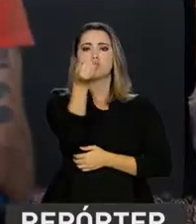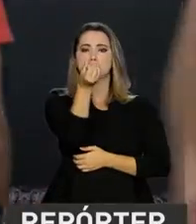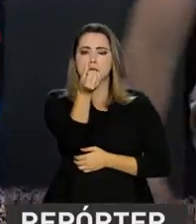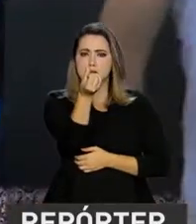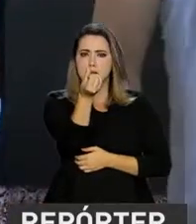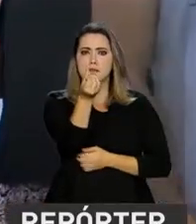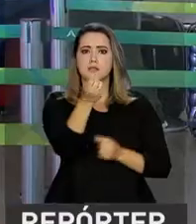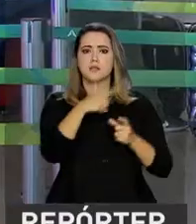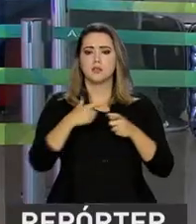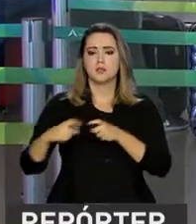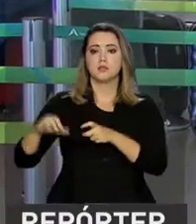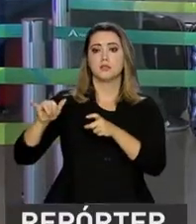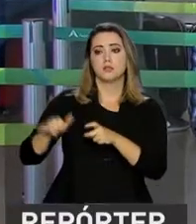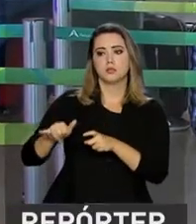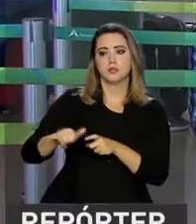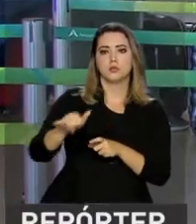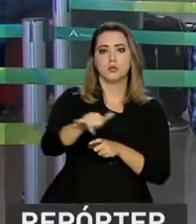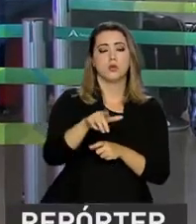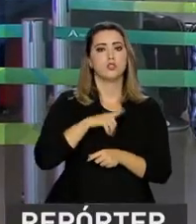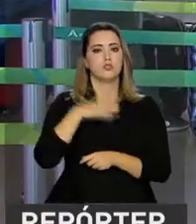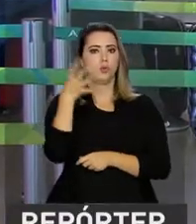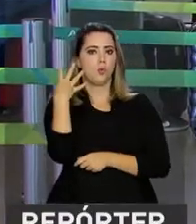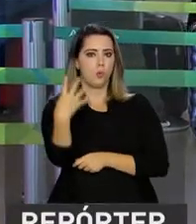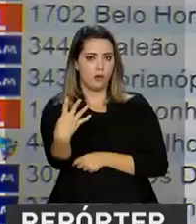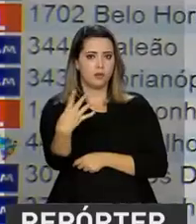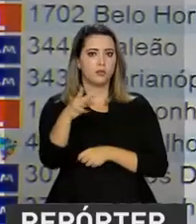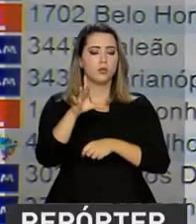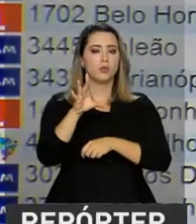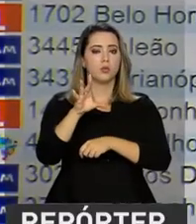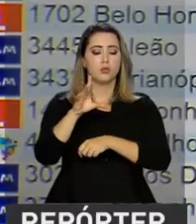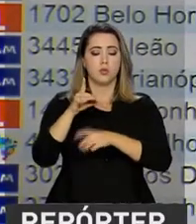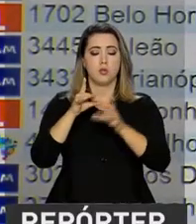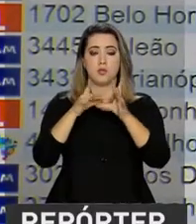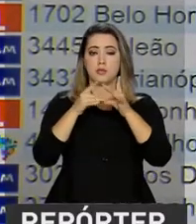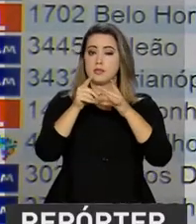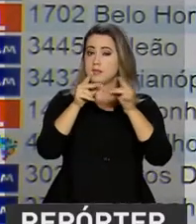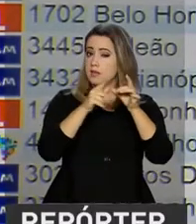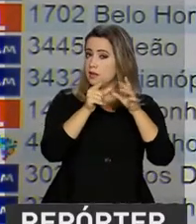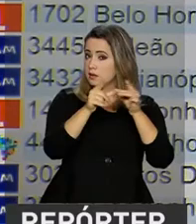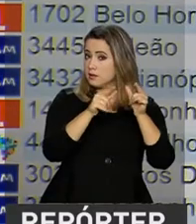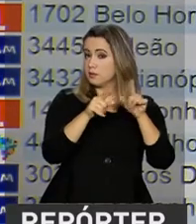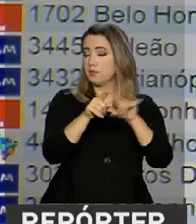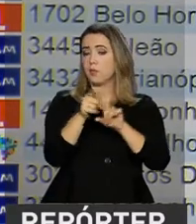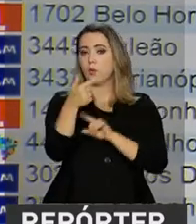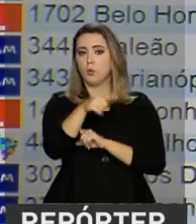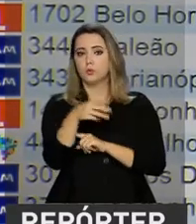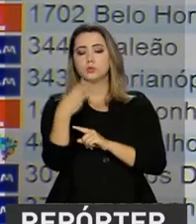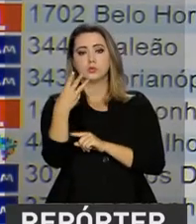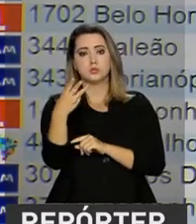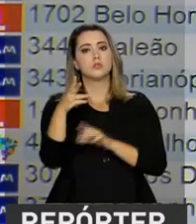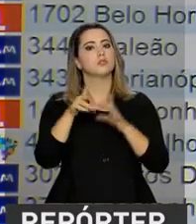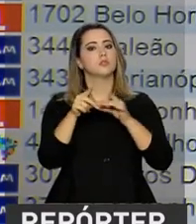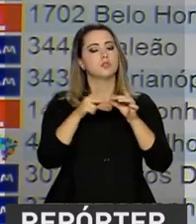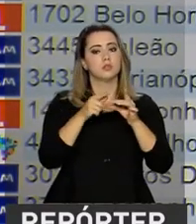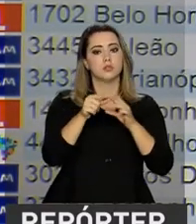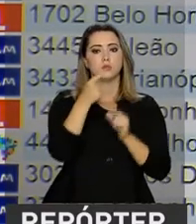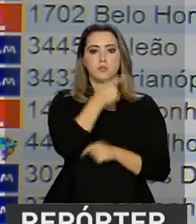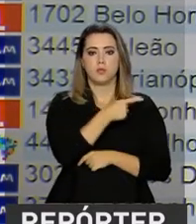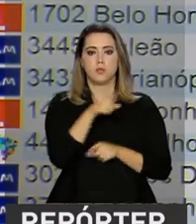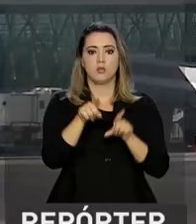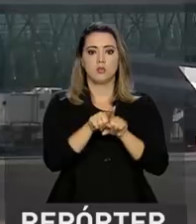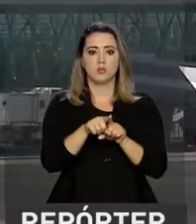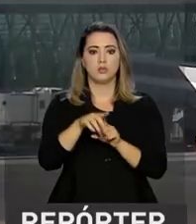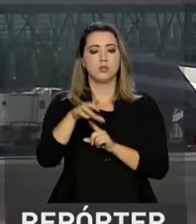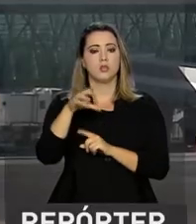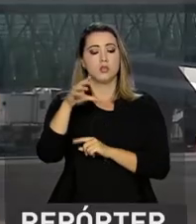com 4 estrelas e 6 receberam 3 estrelas. O aeroporto de Afonso Pena, em Curitiba, teve a melhor colocação entre os principais do